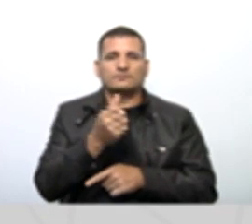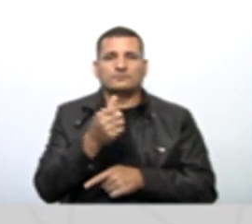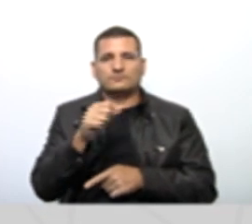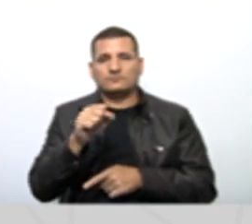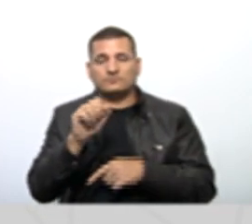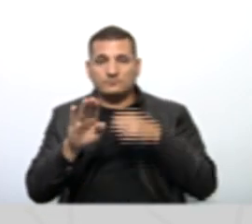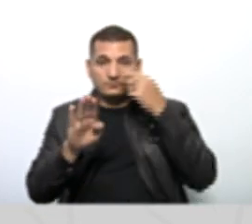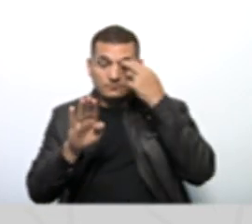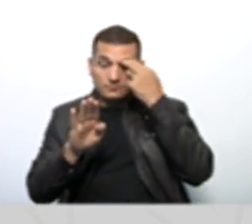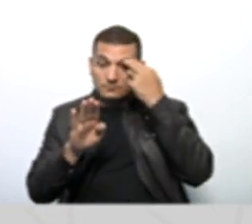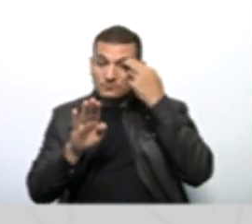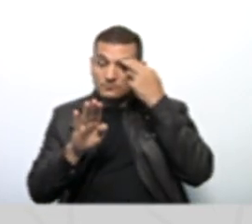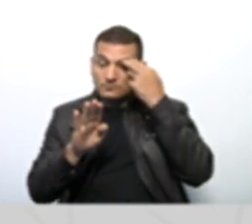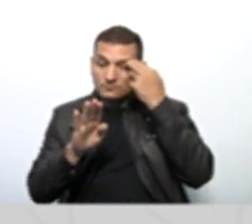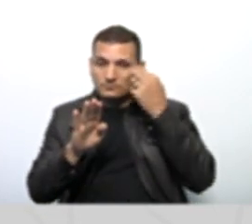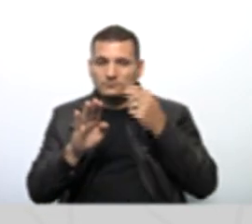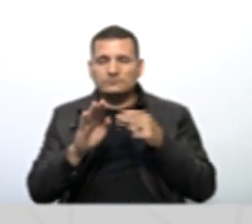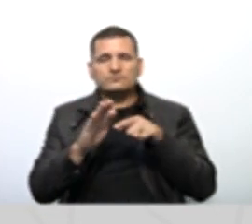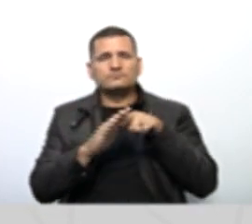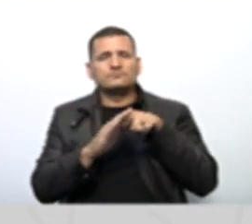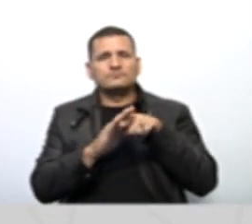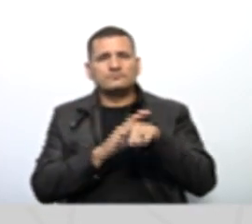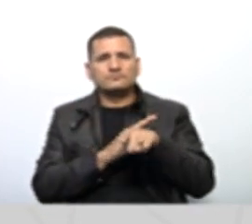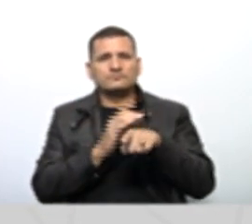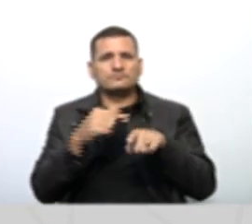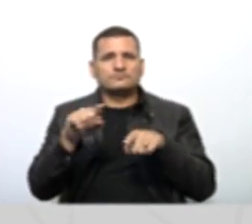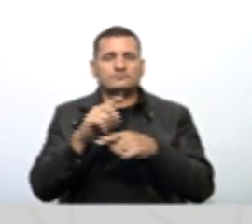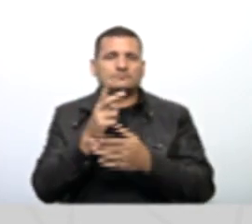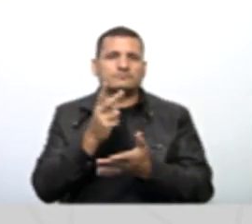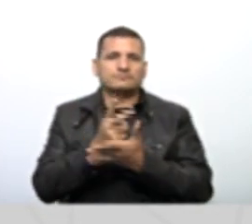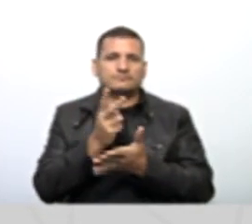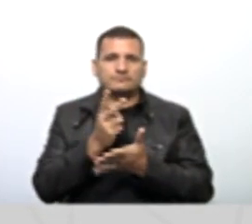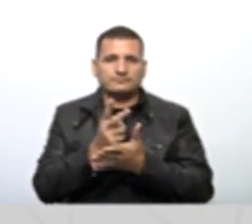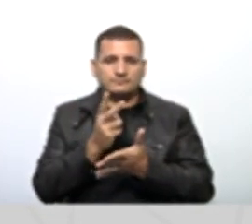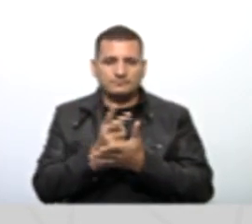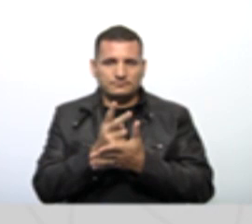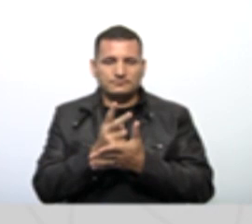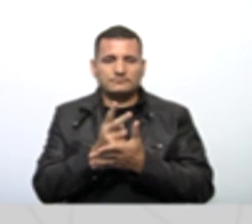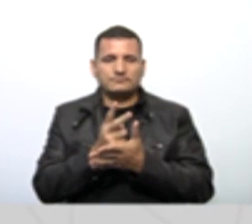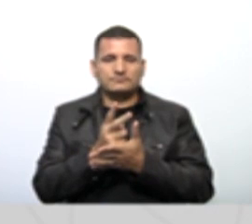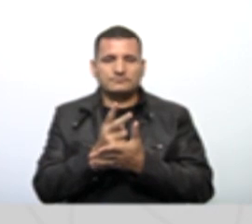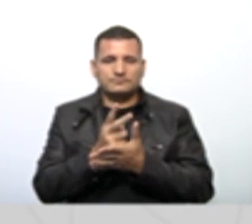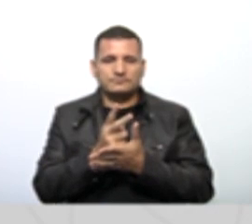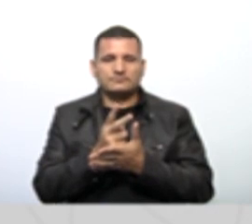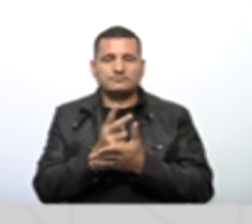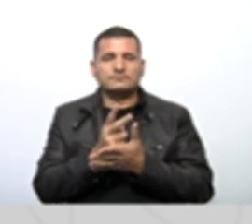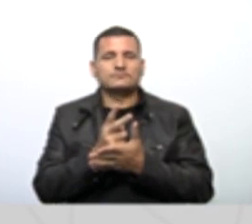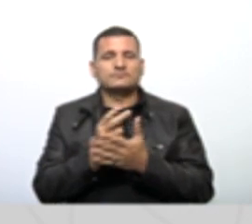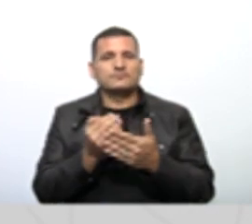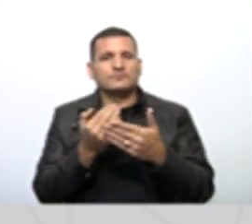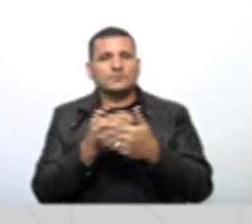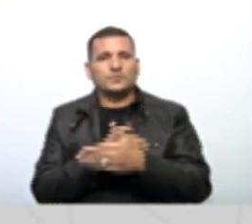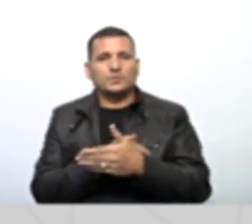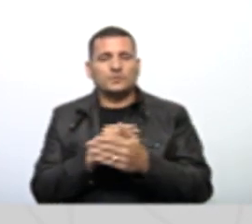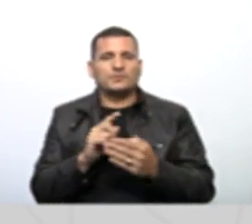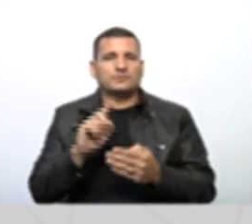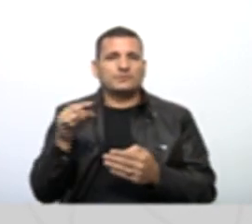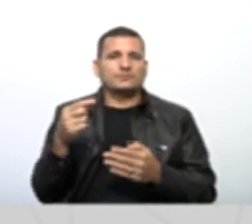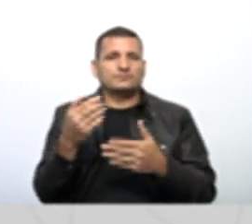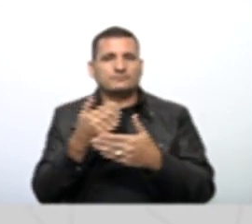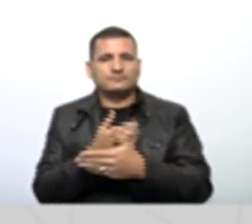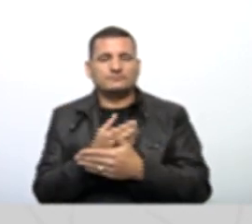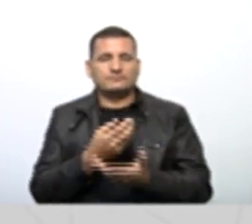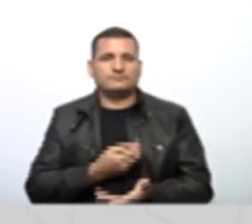pergunta pessoal vocês vão sempre ter com vocês na prova depois da prova na